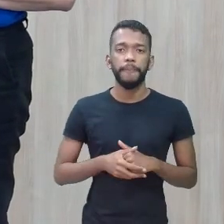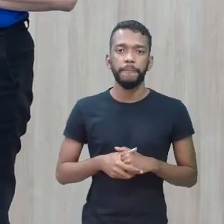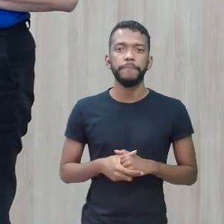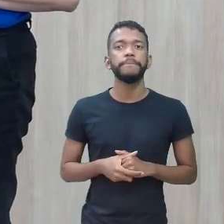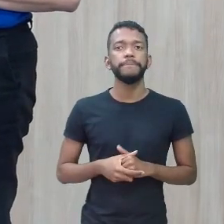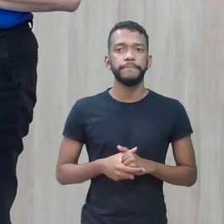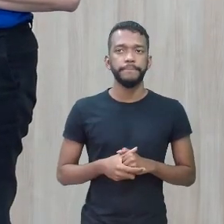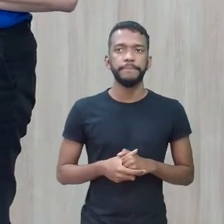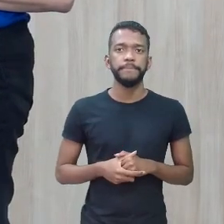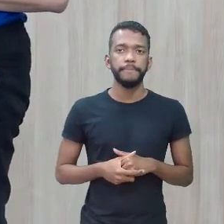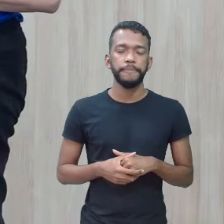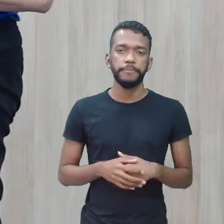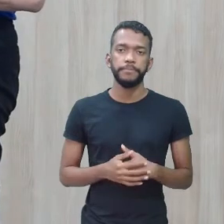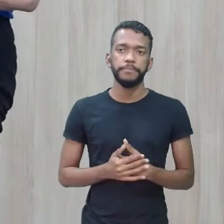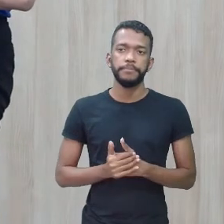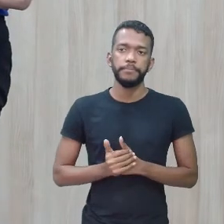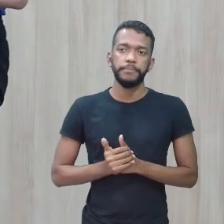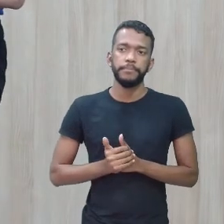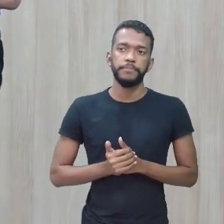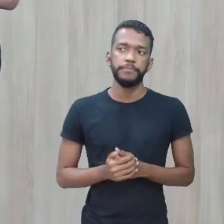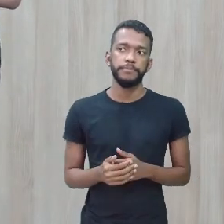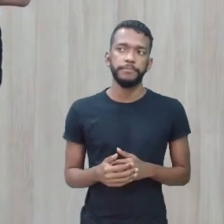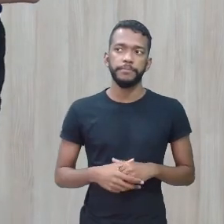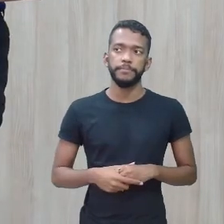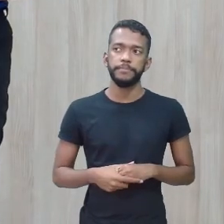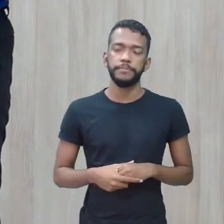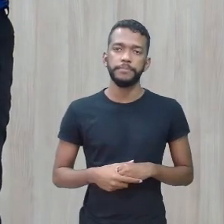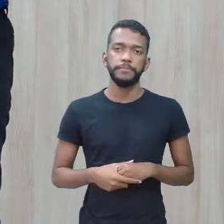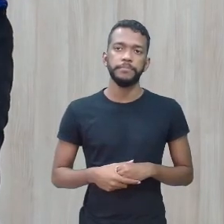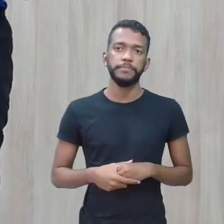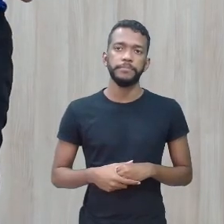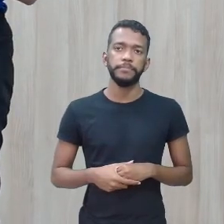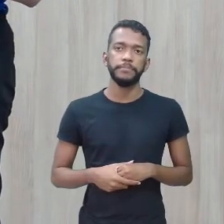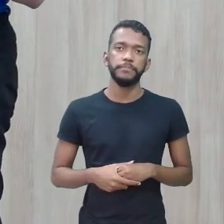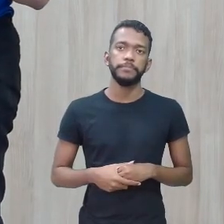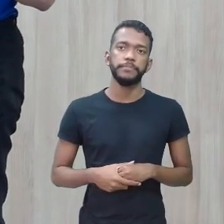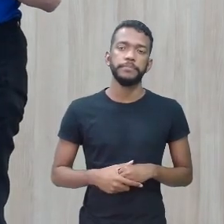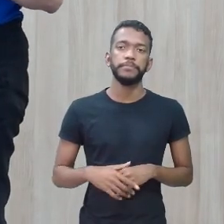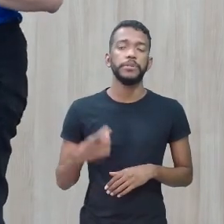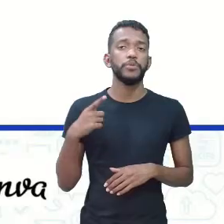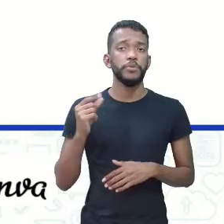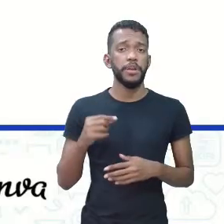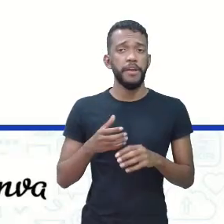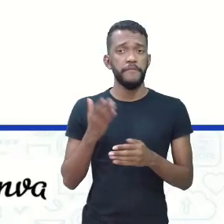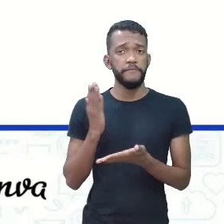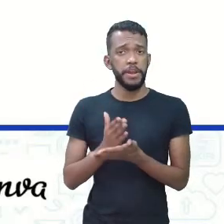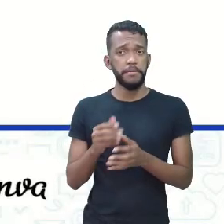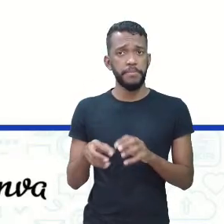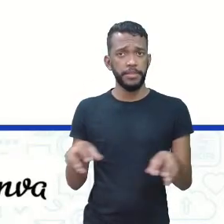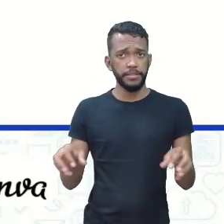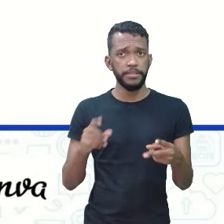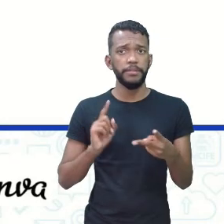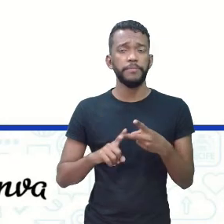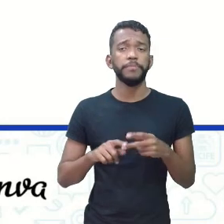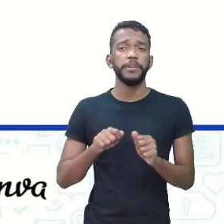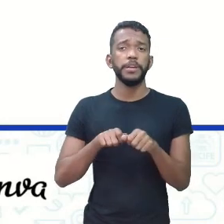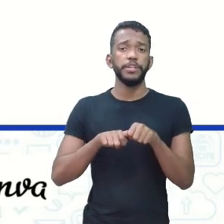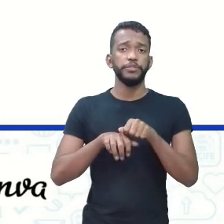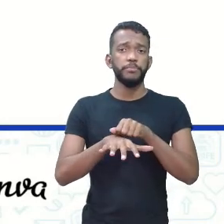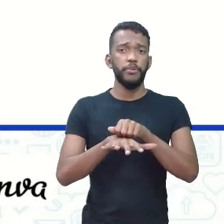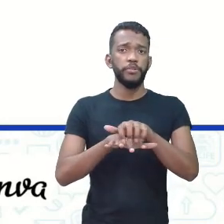caderno de vocês, tá certo? Então, vamos ver o que será. Será fragmentação? Será